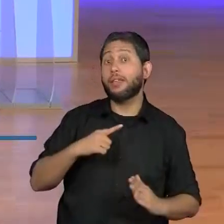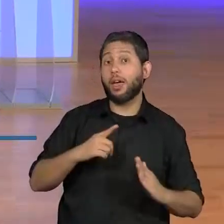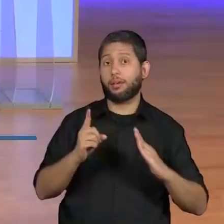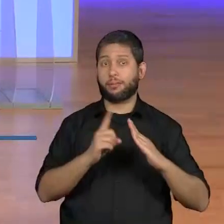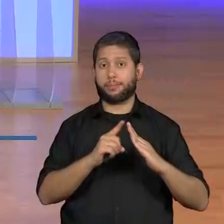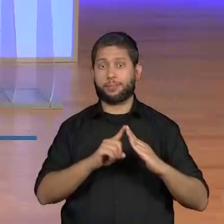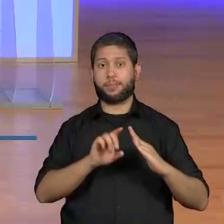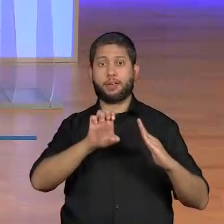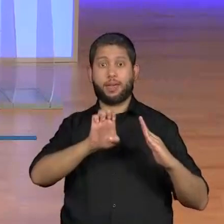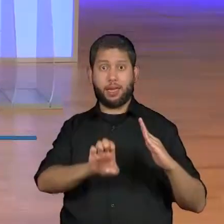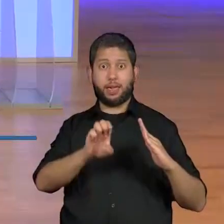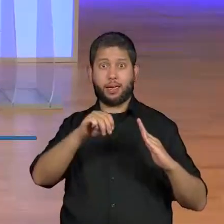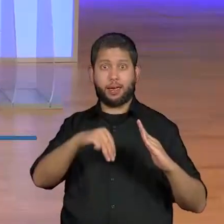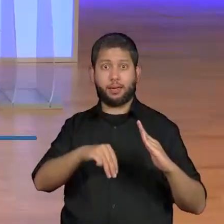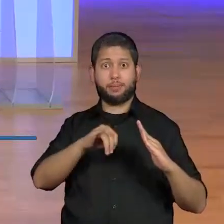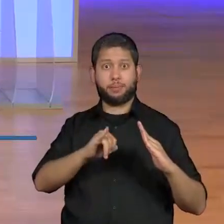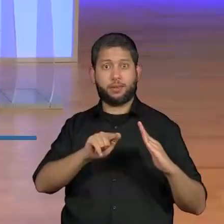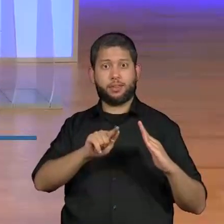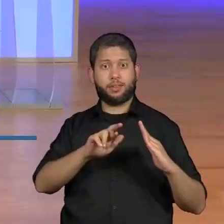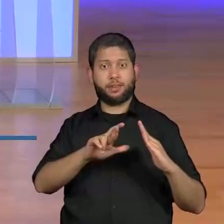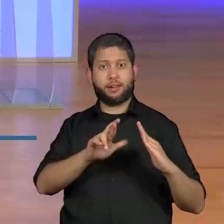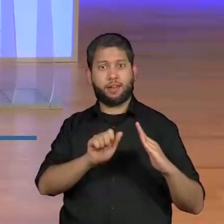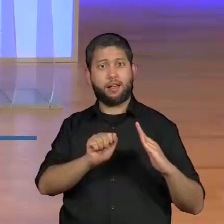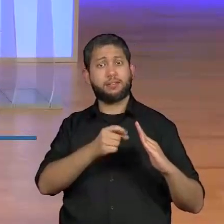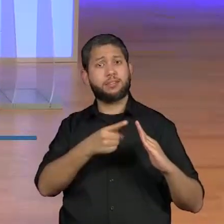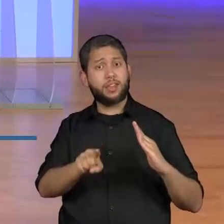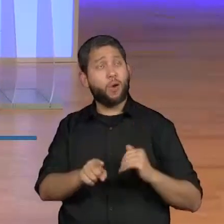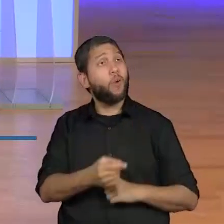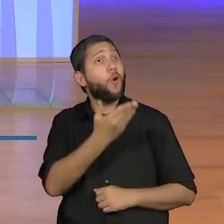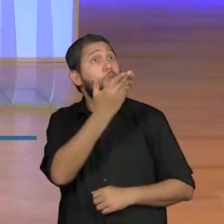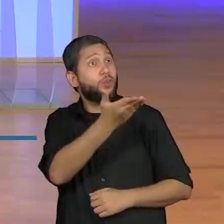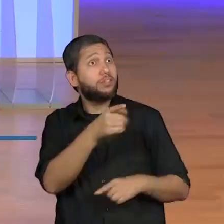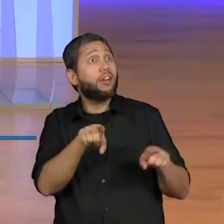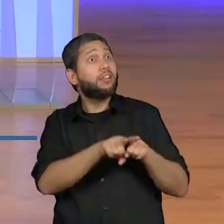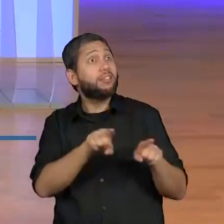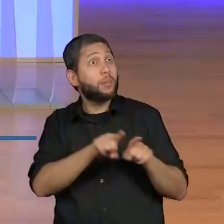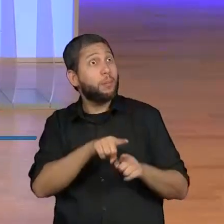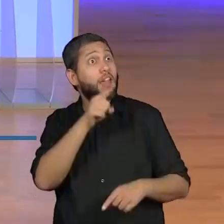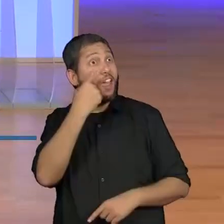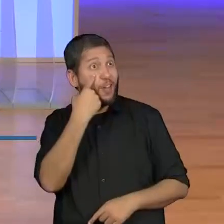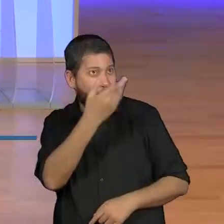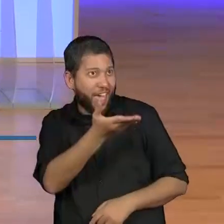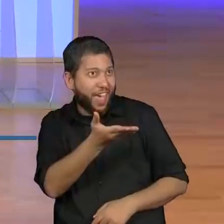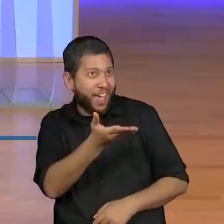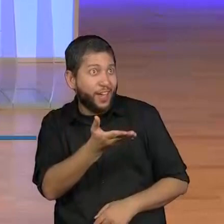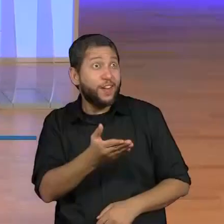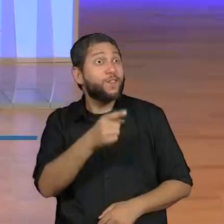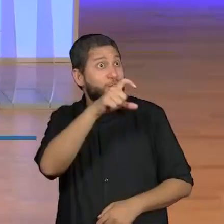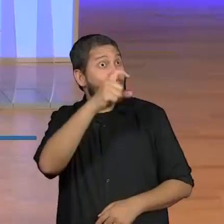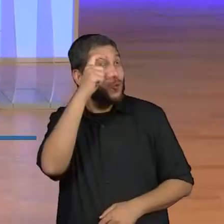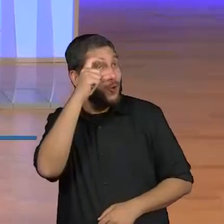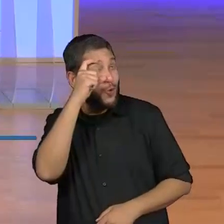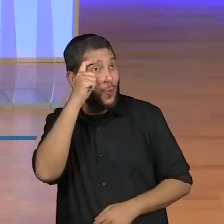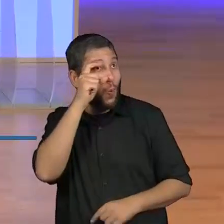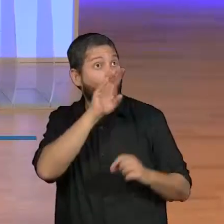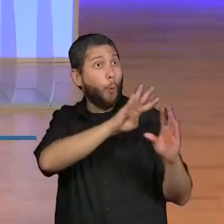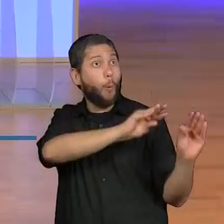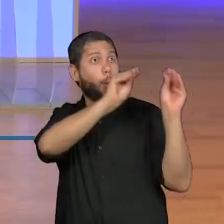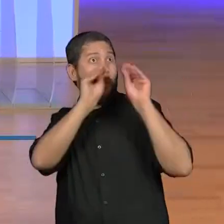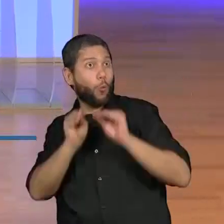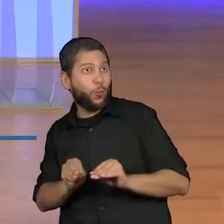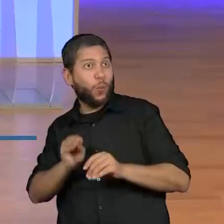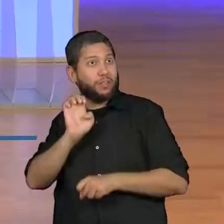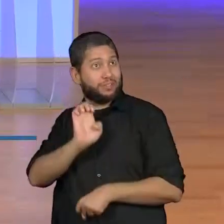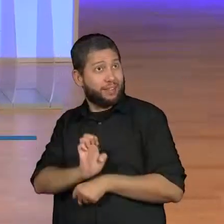A professora Genô ela migrou aqui para São Paulo, né? Nós estamos falando aqui do estado de São Paulo, né? O